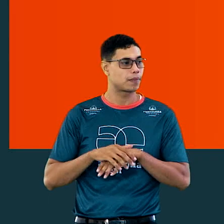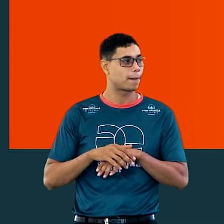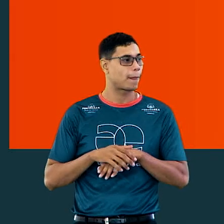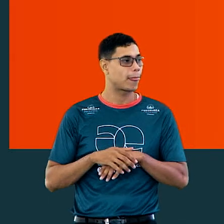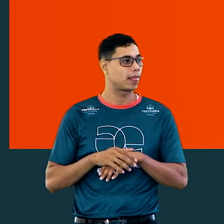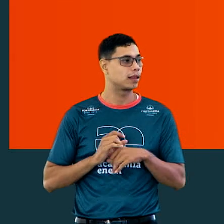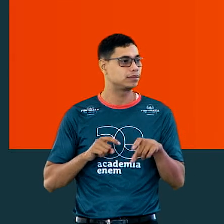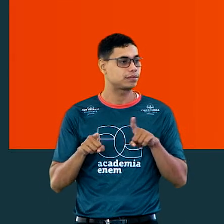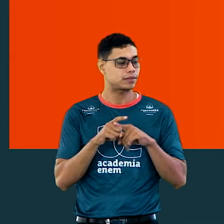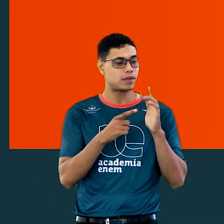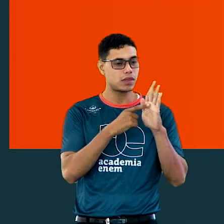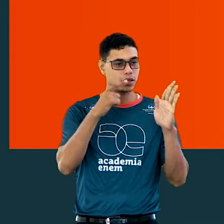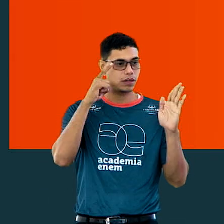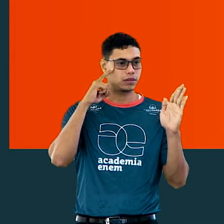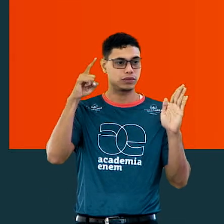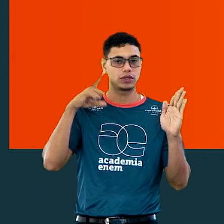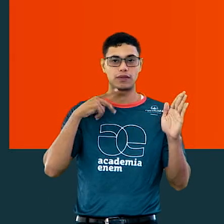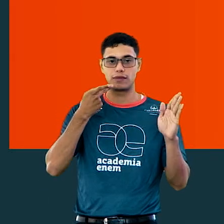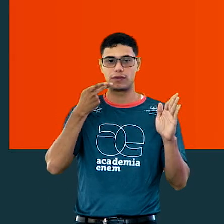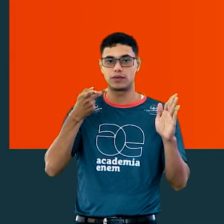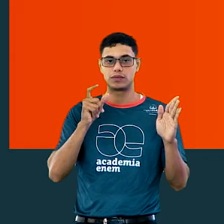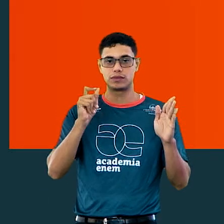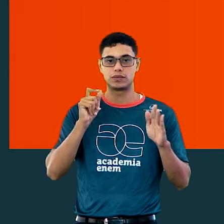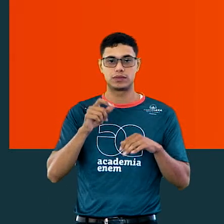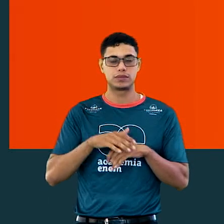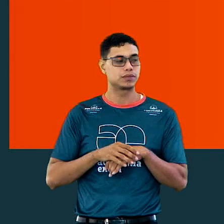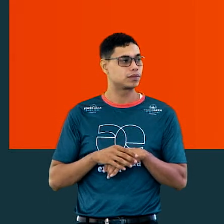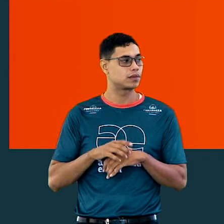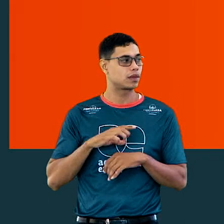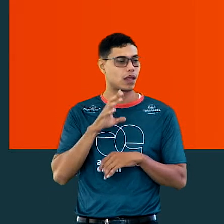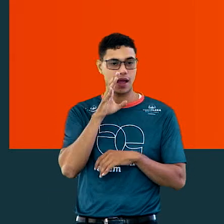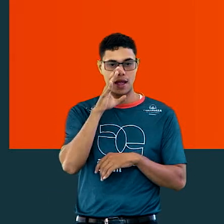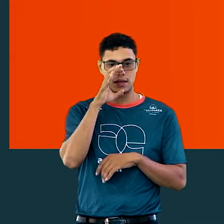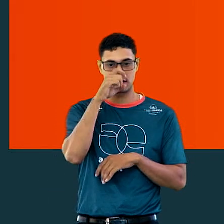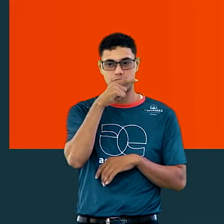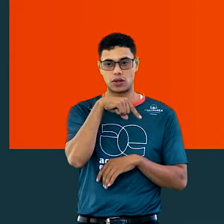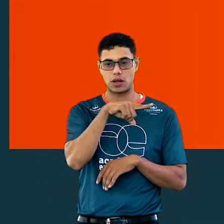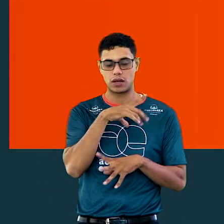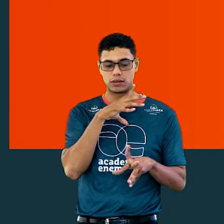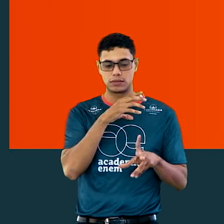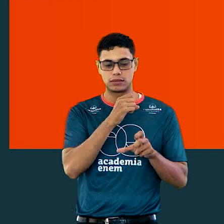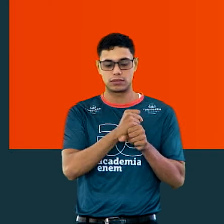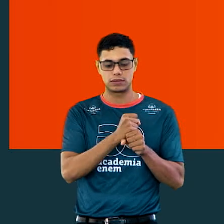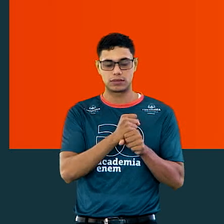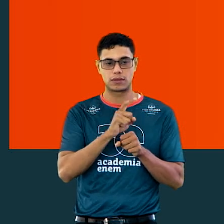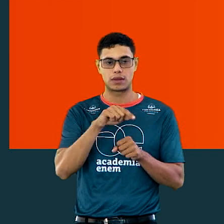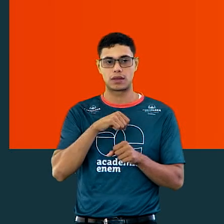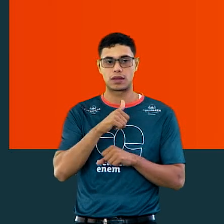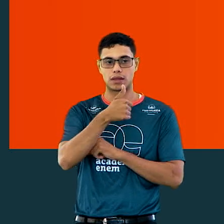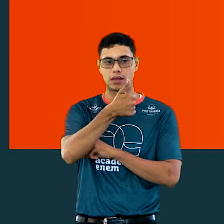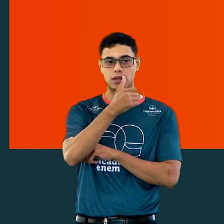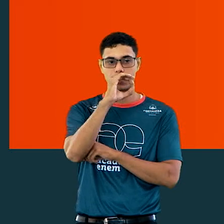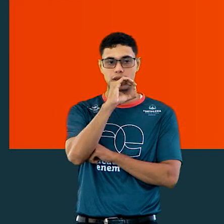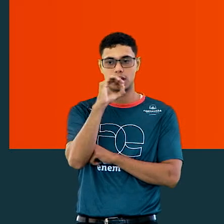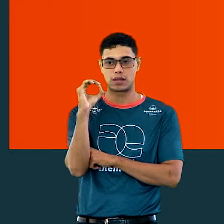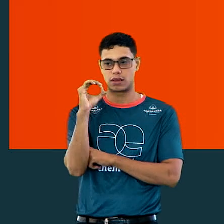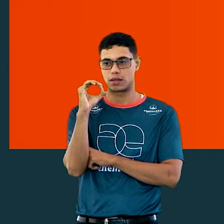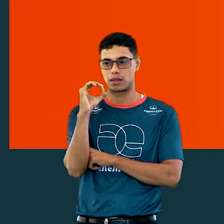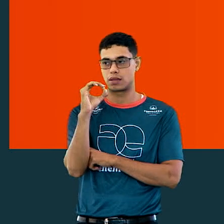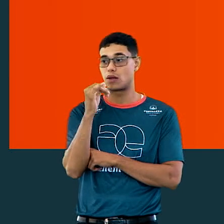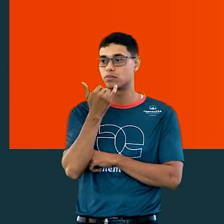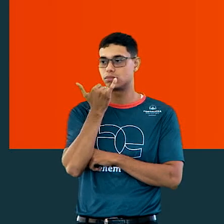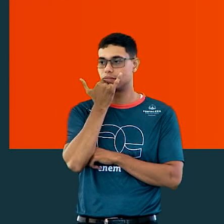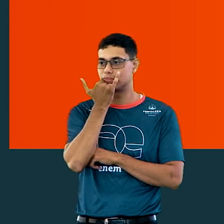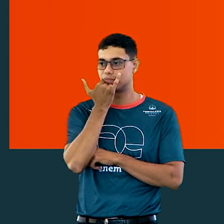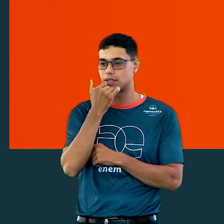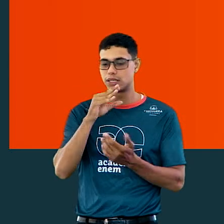No comando, ele diz que essa resistência que nós calculamos é sem a